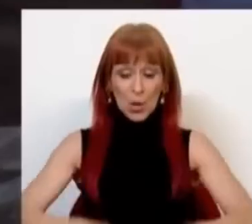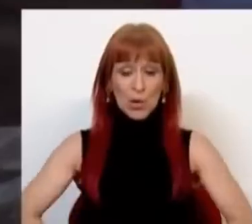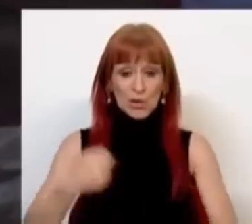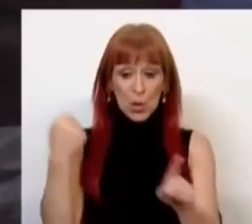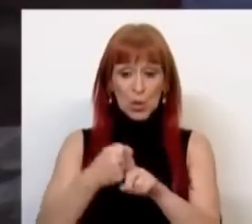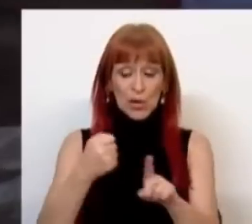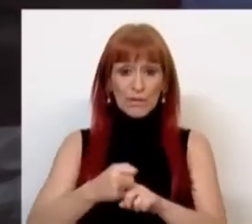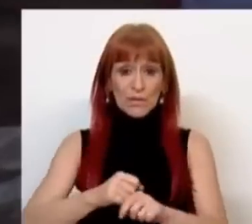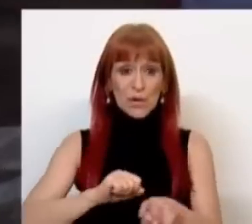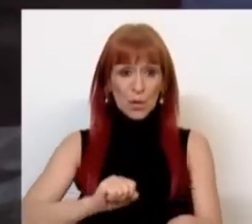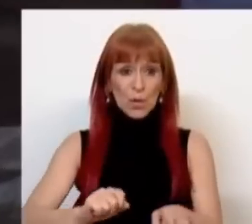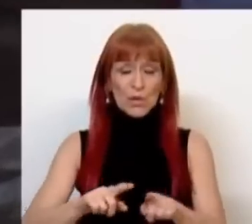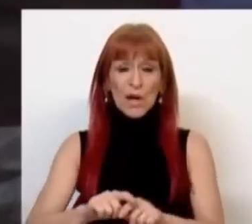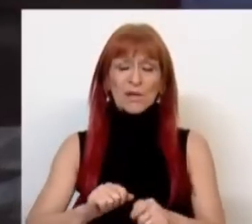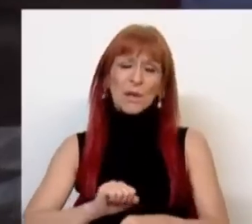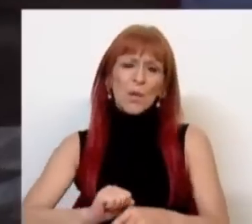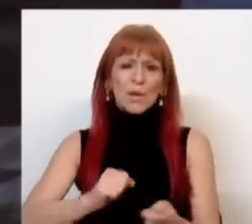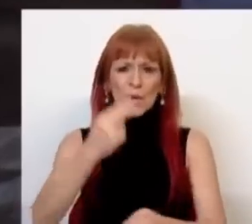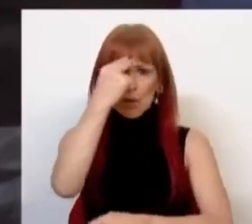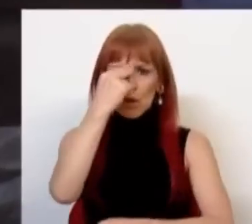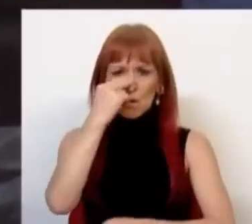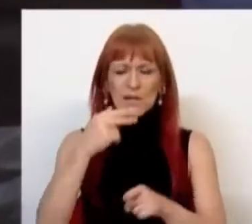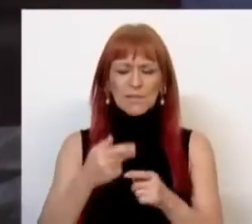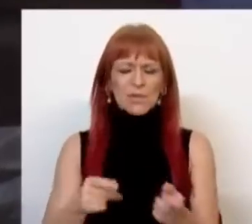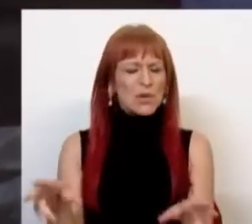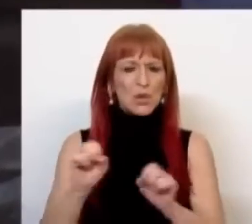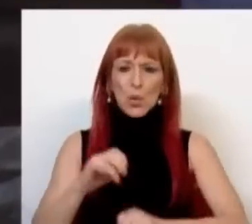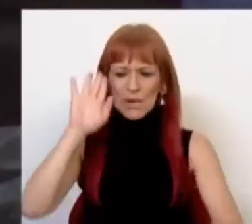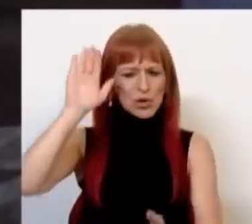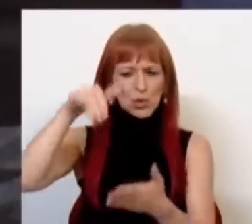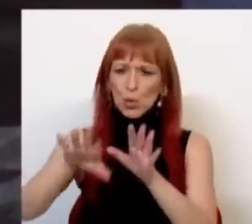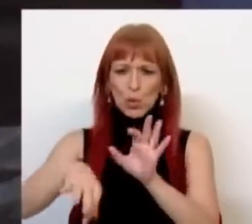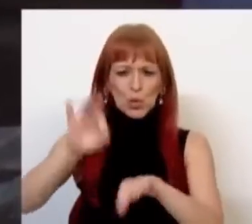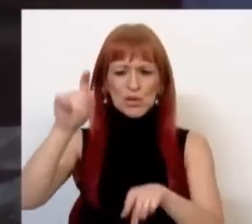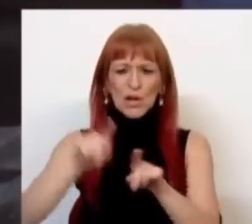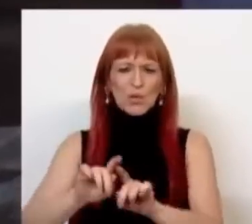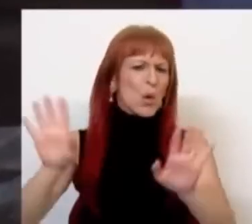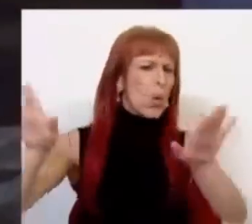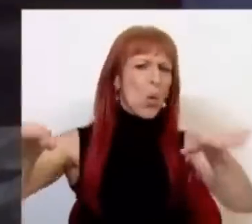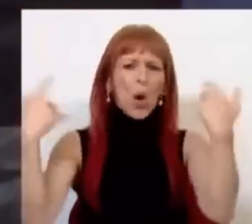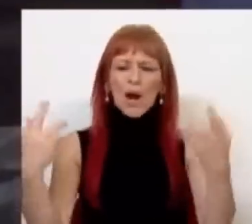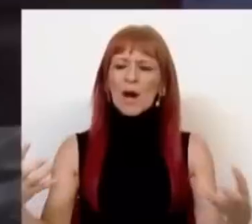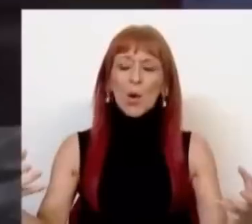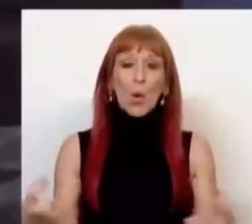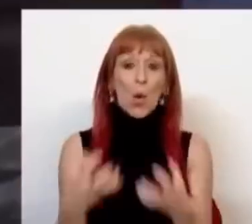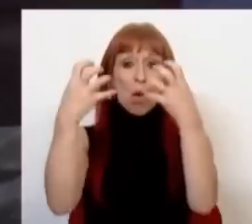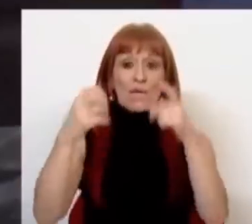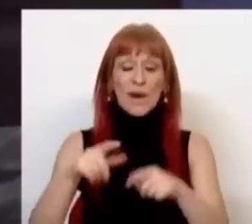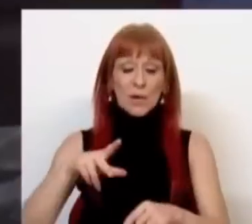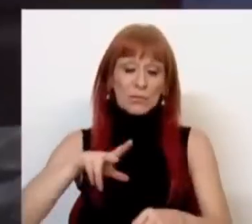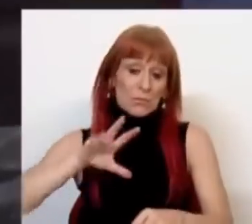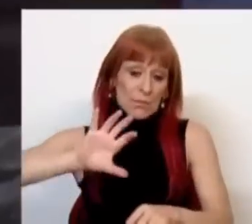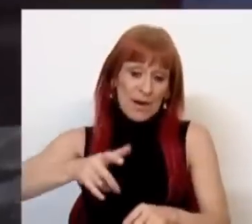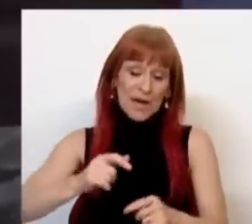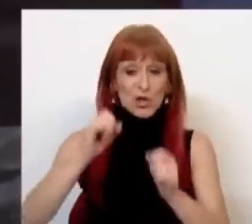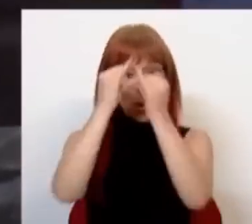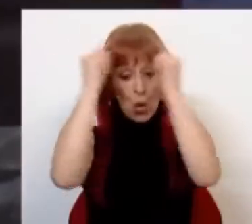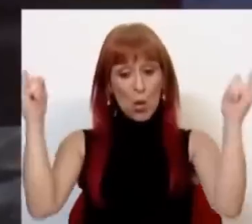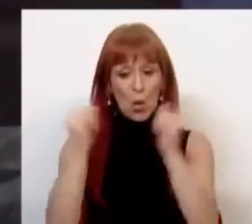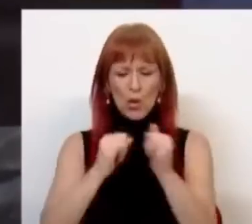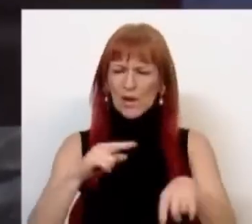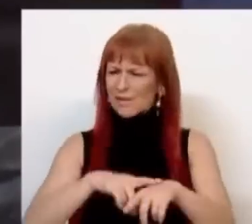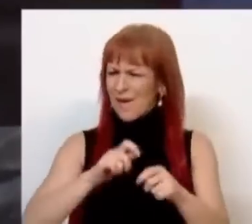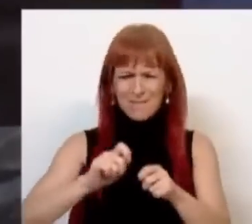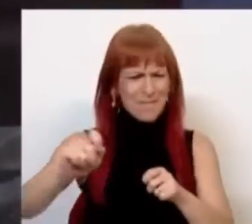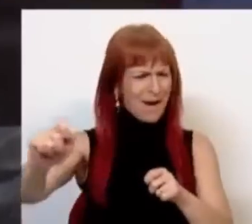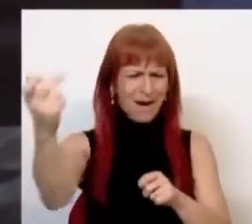luta contra os ventos da história. Nenhuma solução de qualquer conflito nacional ou internacional será